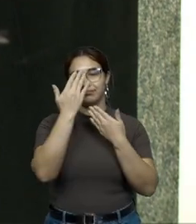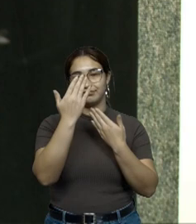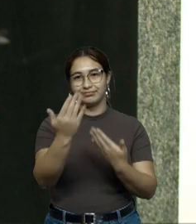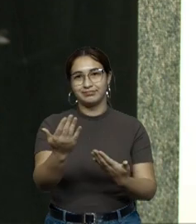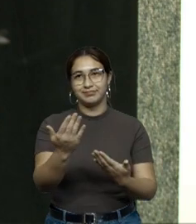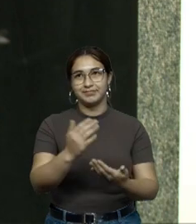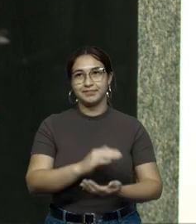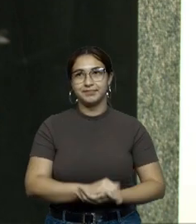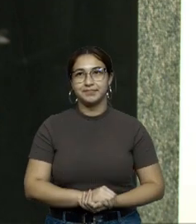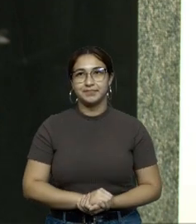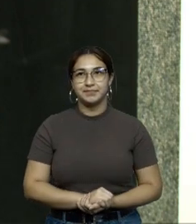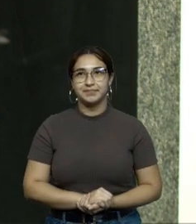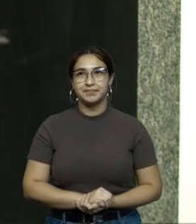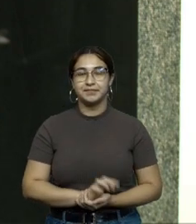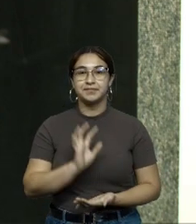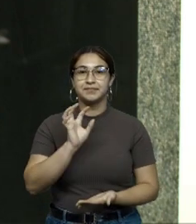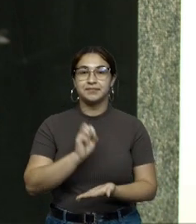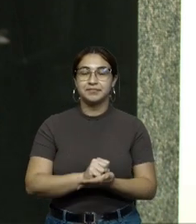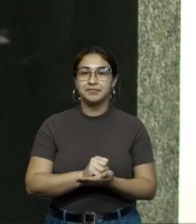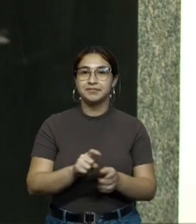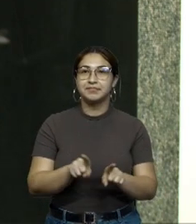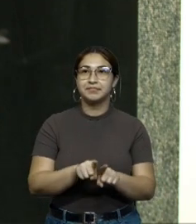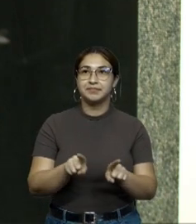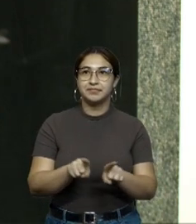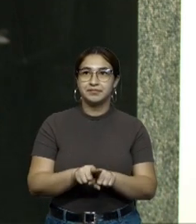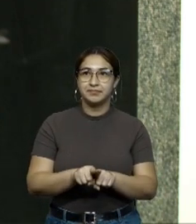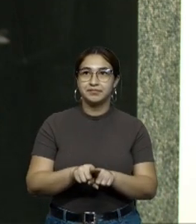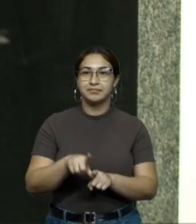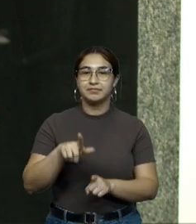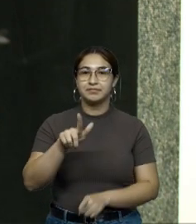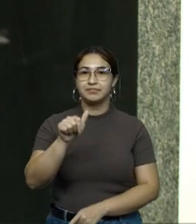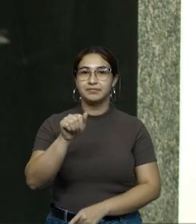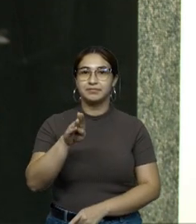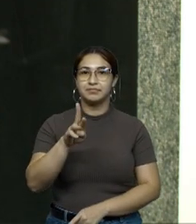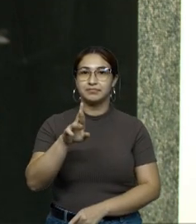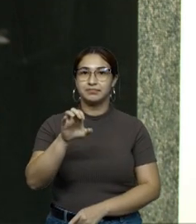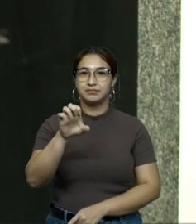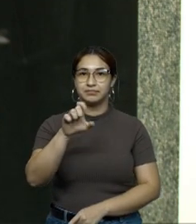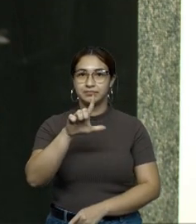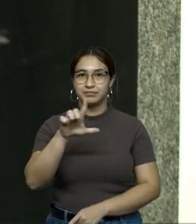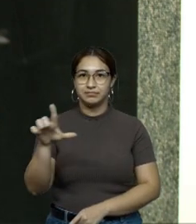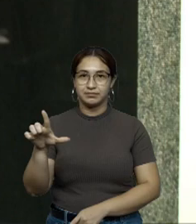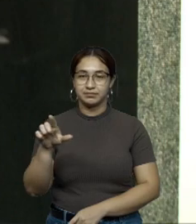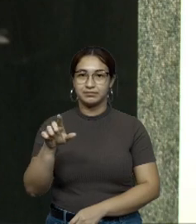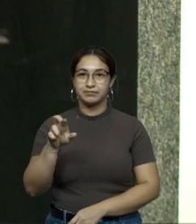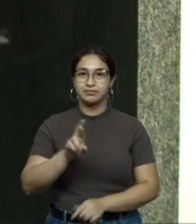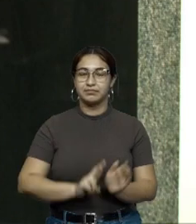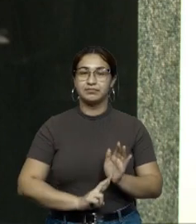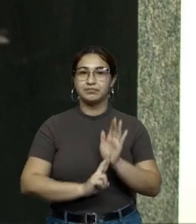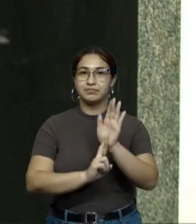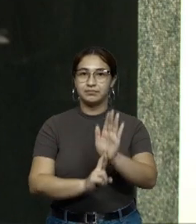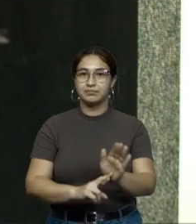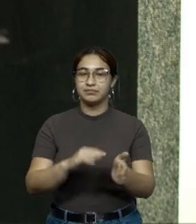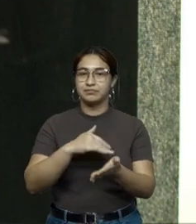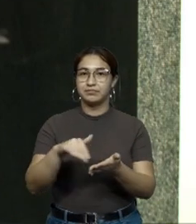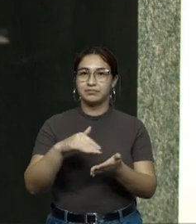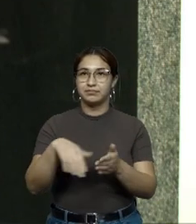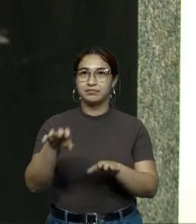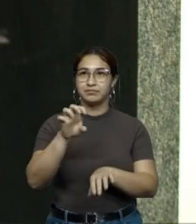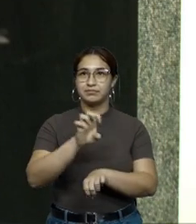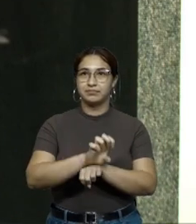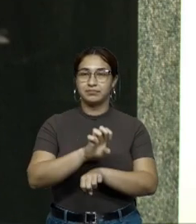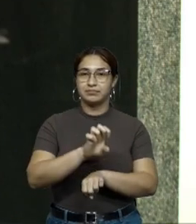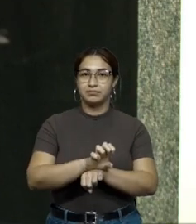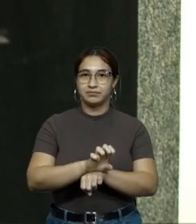também registramos a presença do senhor Gabriel Damasco neste ato representando o secretário de Estado da Educação Luiz Fernando